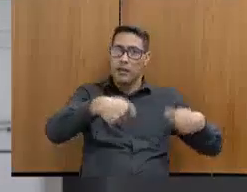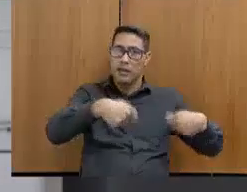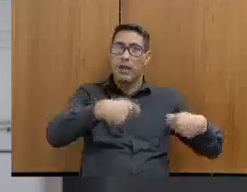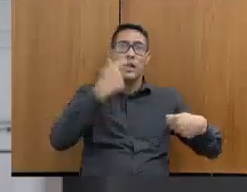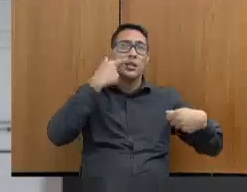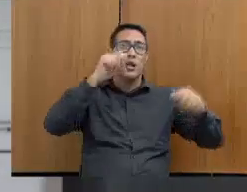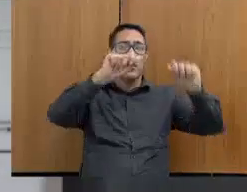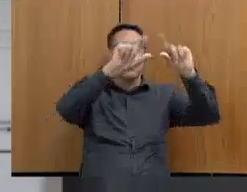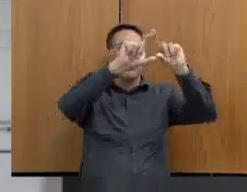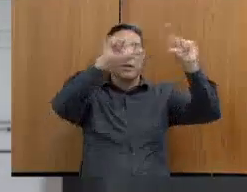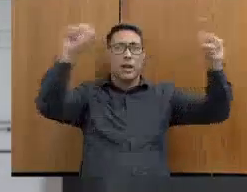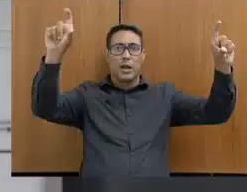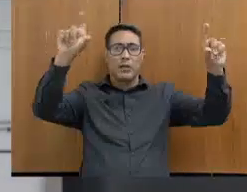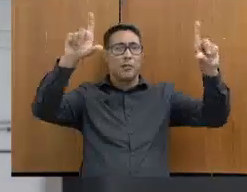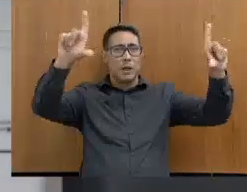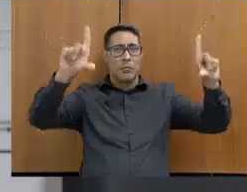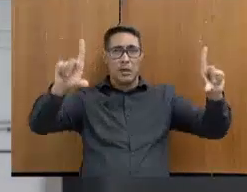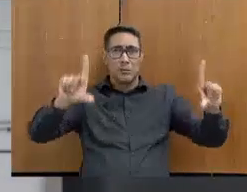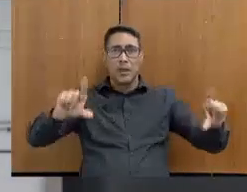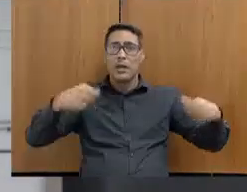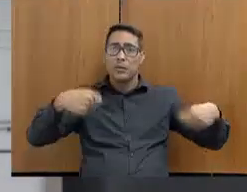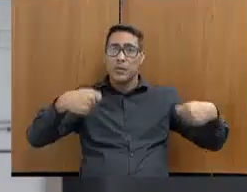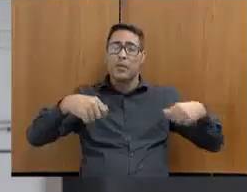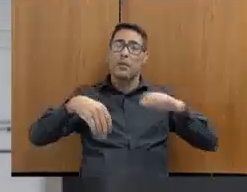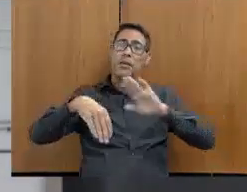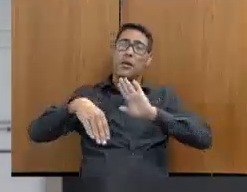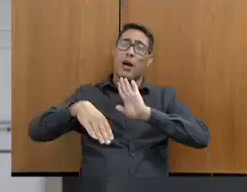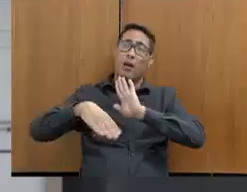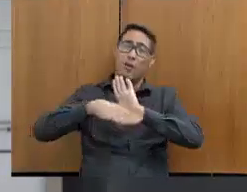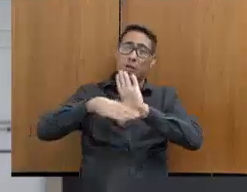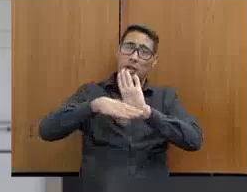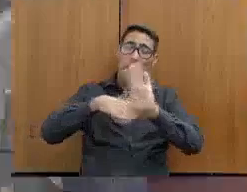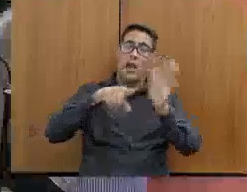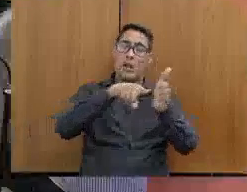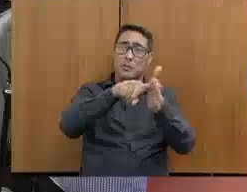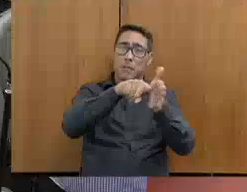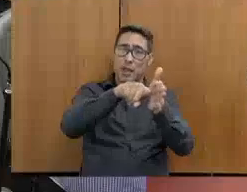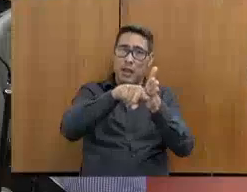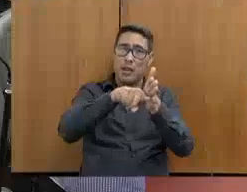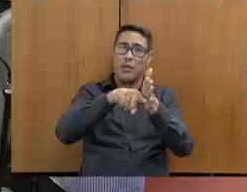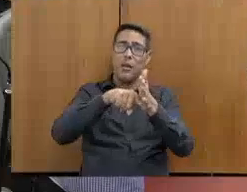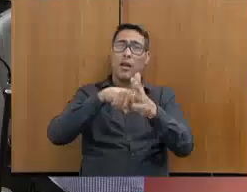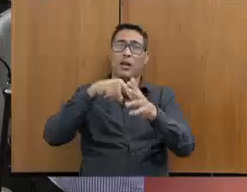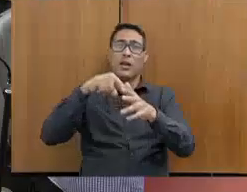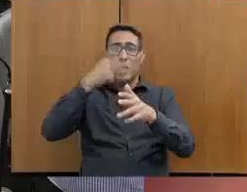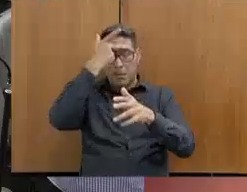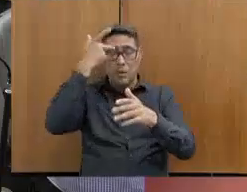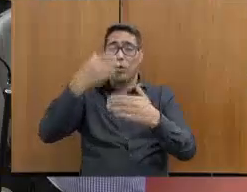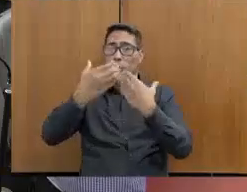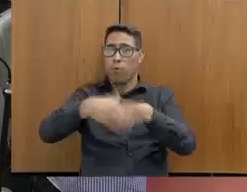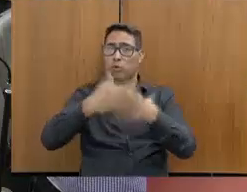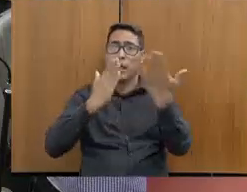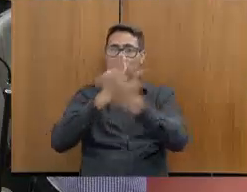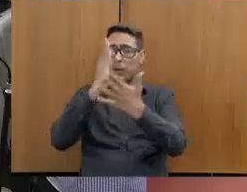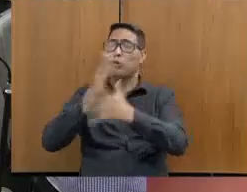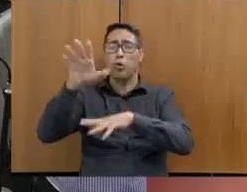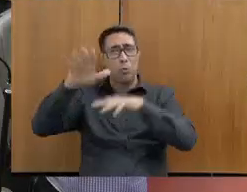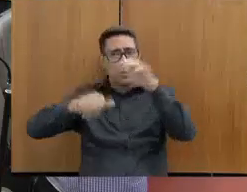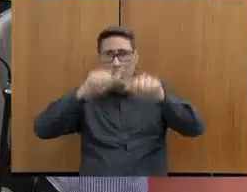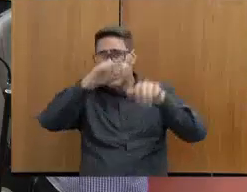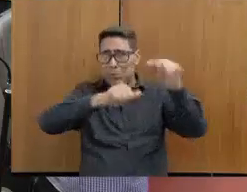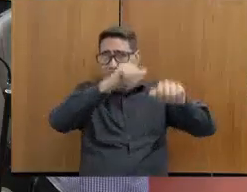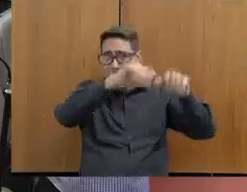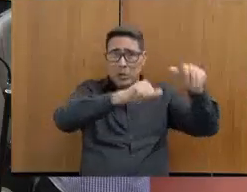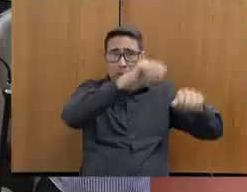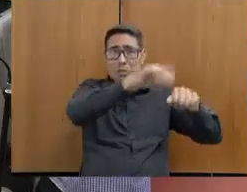já estão dizendo né de auxiliares de perícia chamar concursado mas eu tô falando disso estrutura como